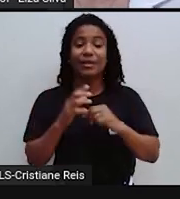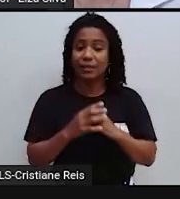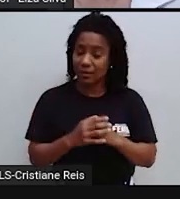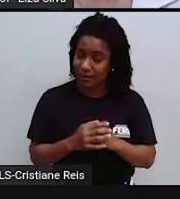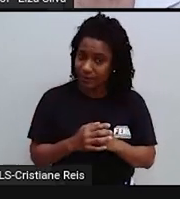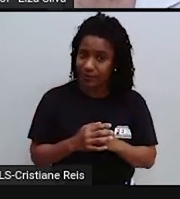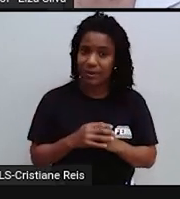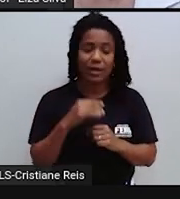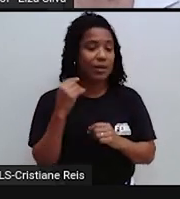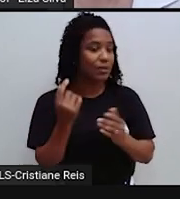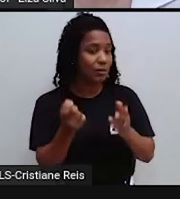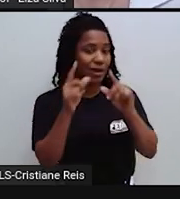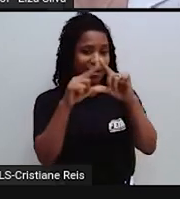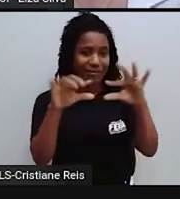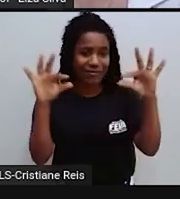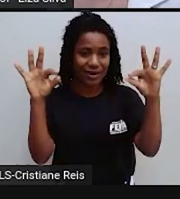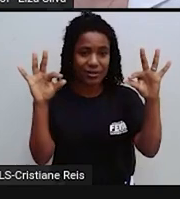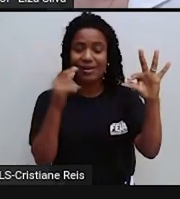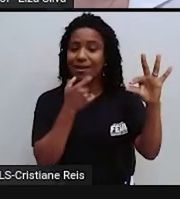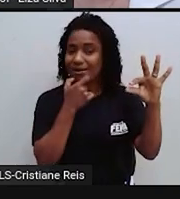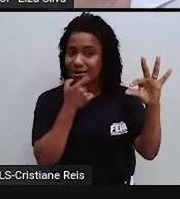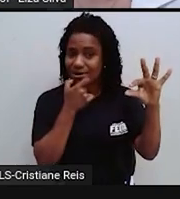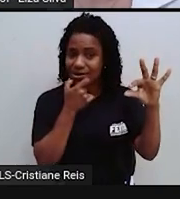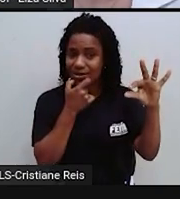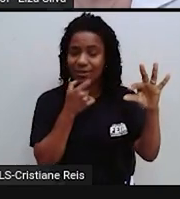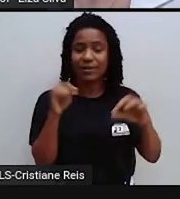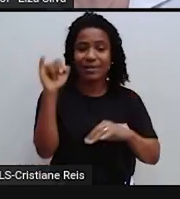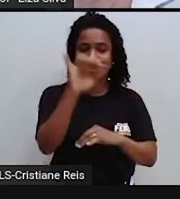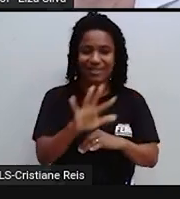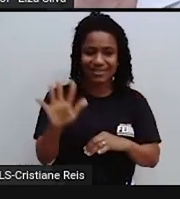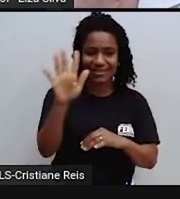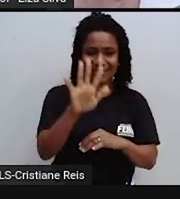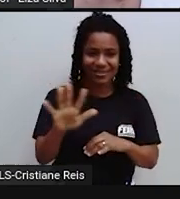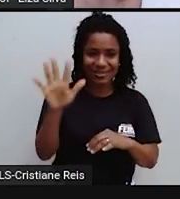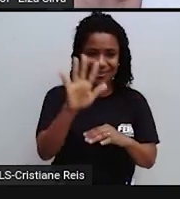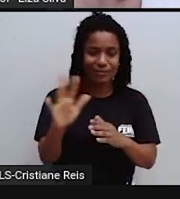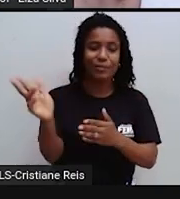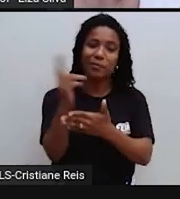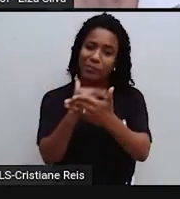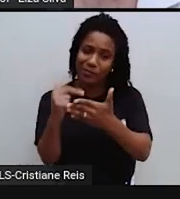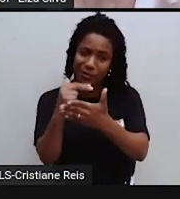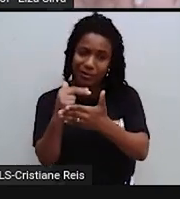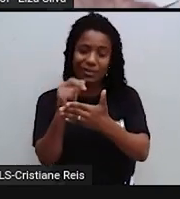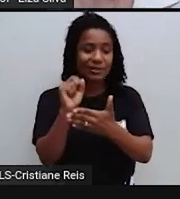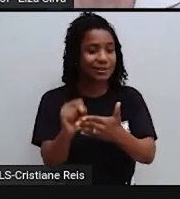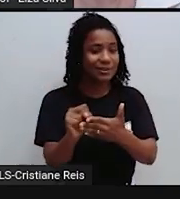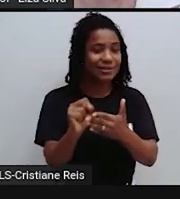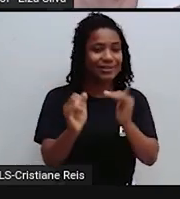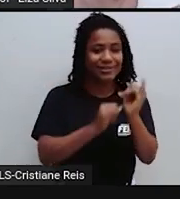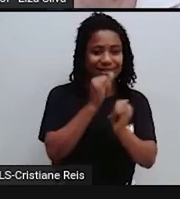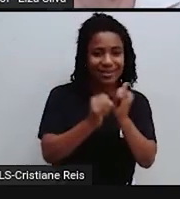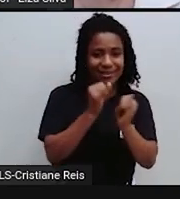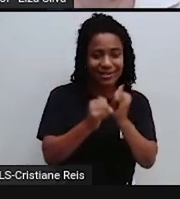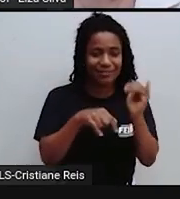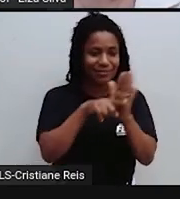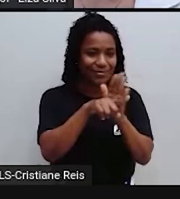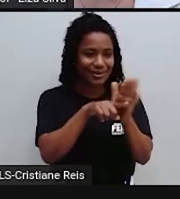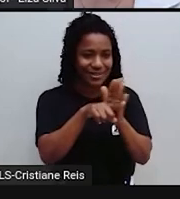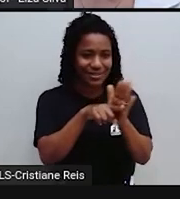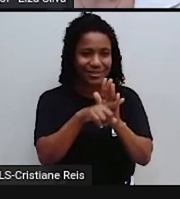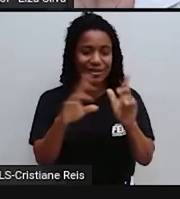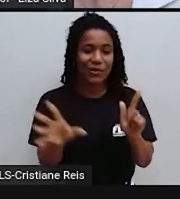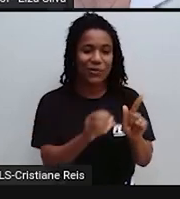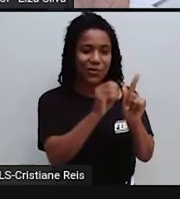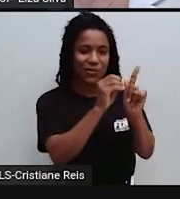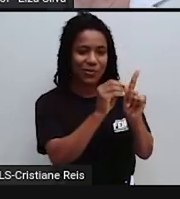que você escreva a frase em inglês e ilustre-a. Se você tiver acesso à internet, faz uma pesquisa aí no Google